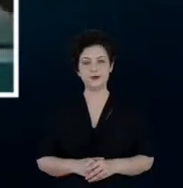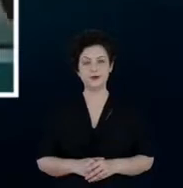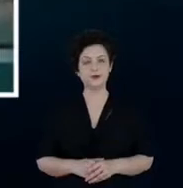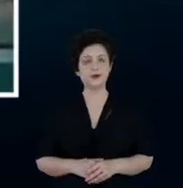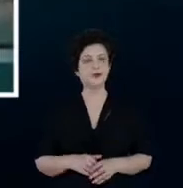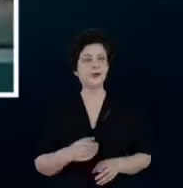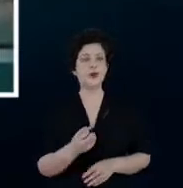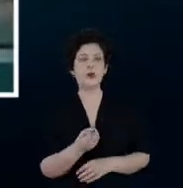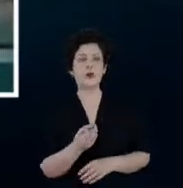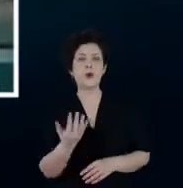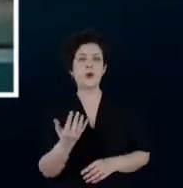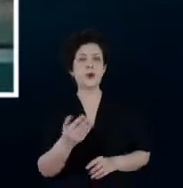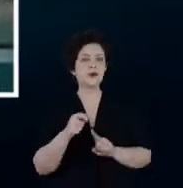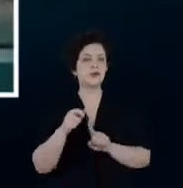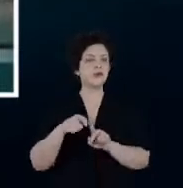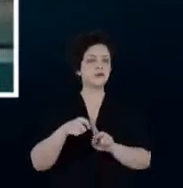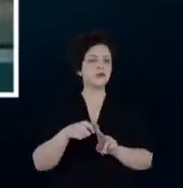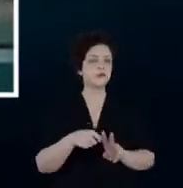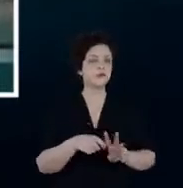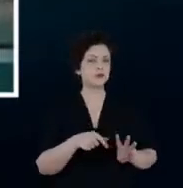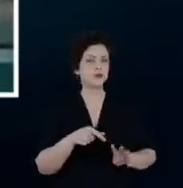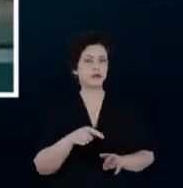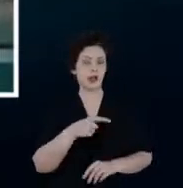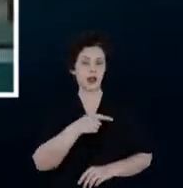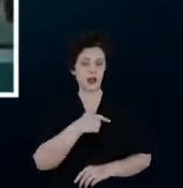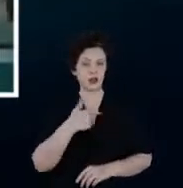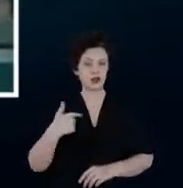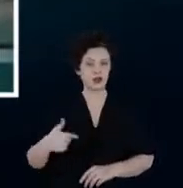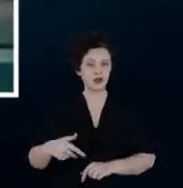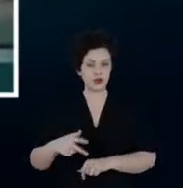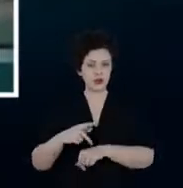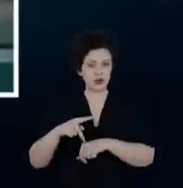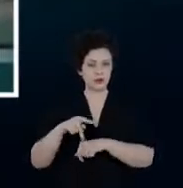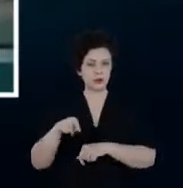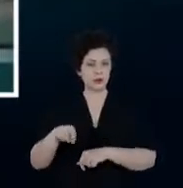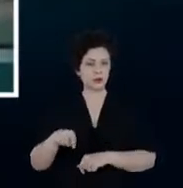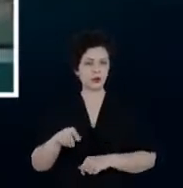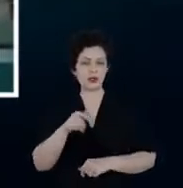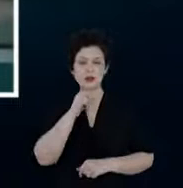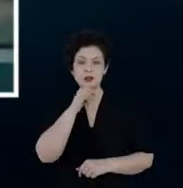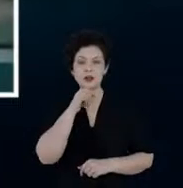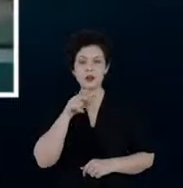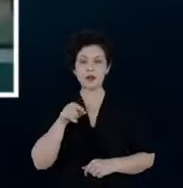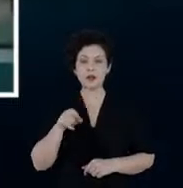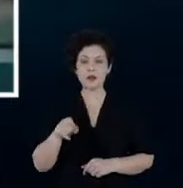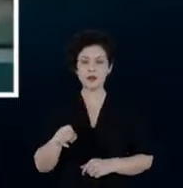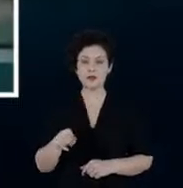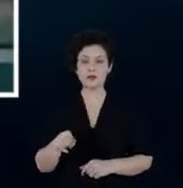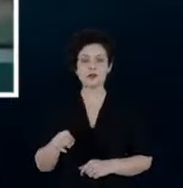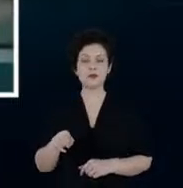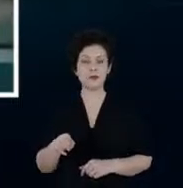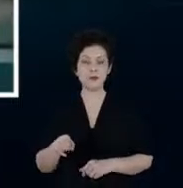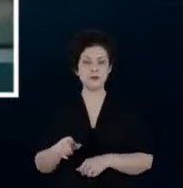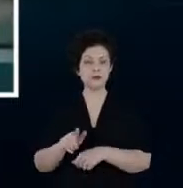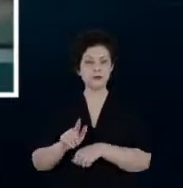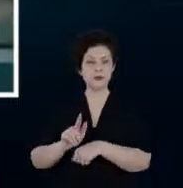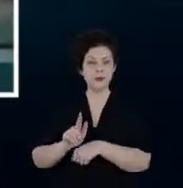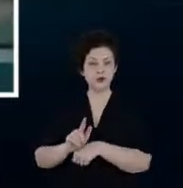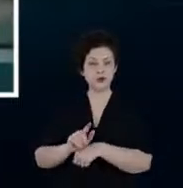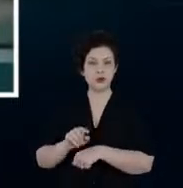E quais são os meses que a China está aplicando essa forma para gerenciar